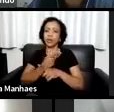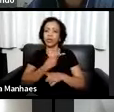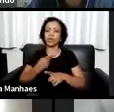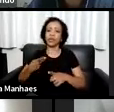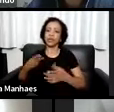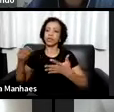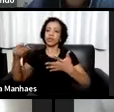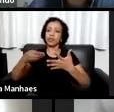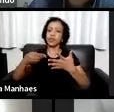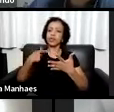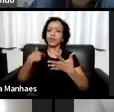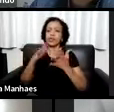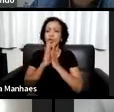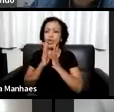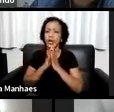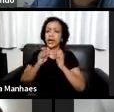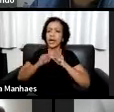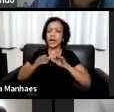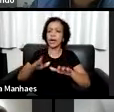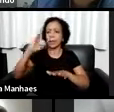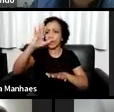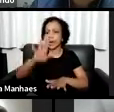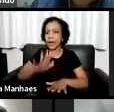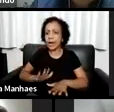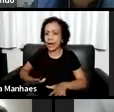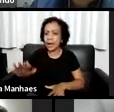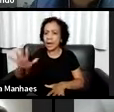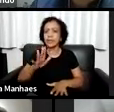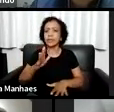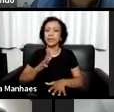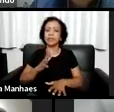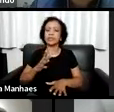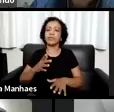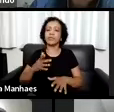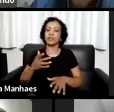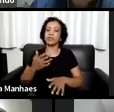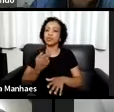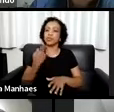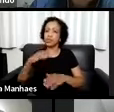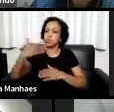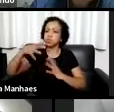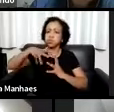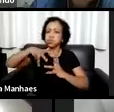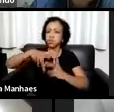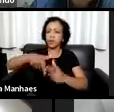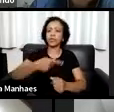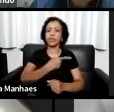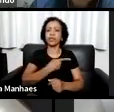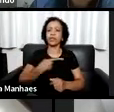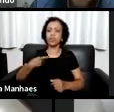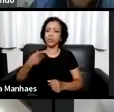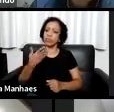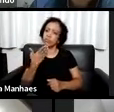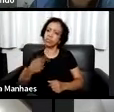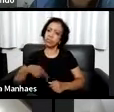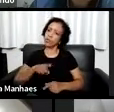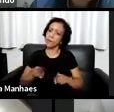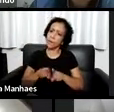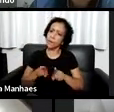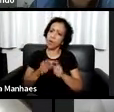missionários que estão espalhados pelo Brasil, missionários que estão espalhados pelo mundo afora aí, né, levando a mensagem do Senhor